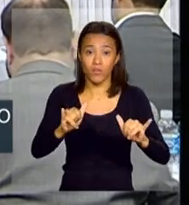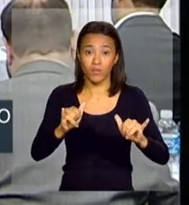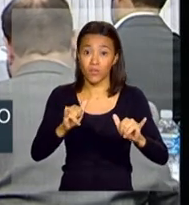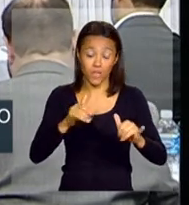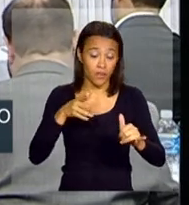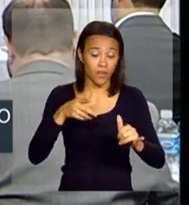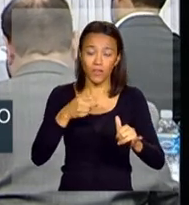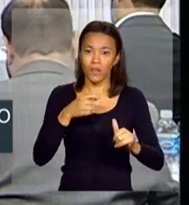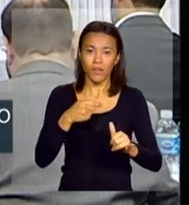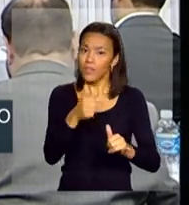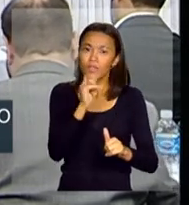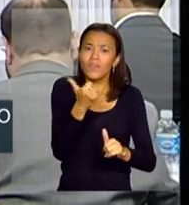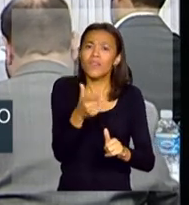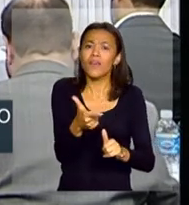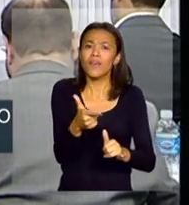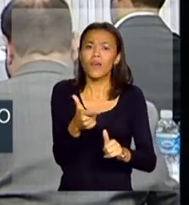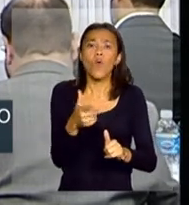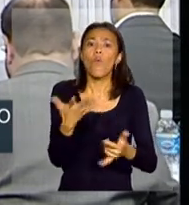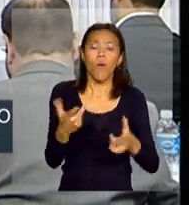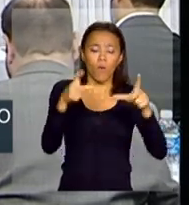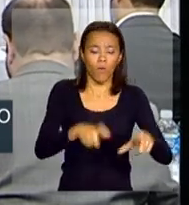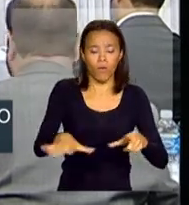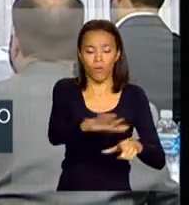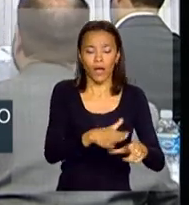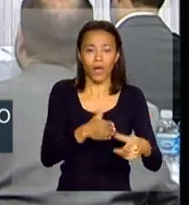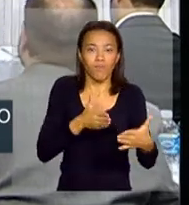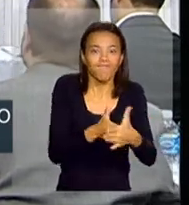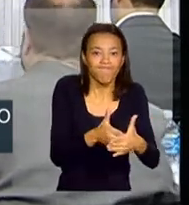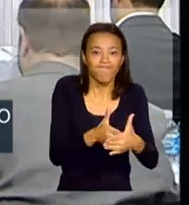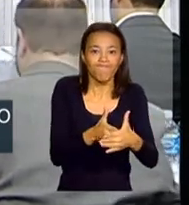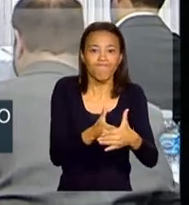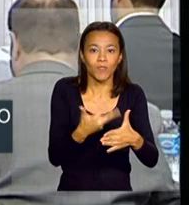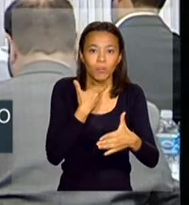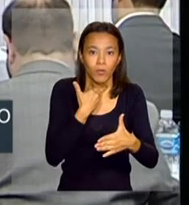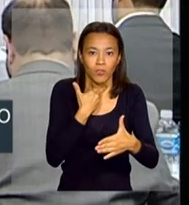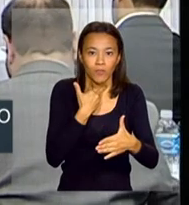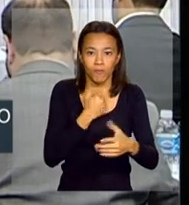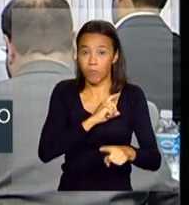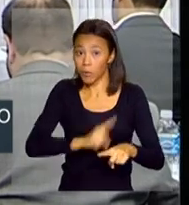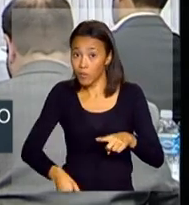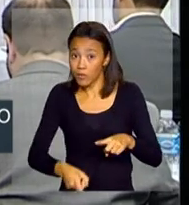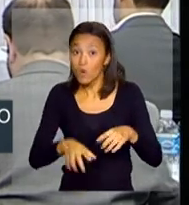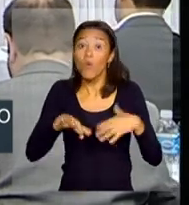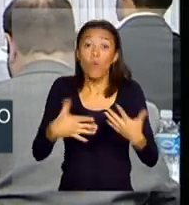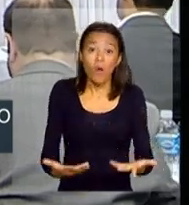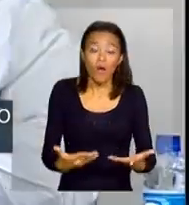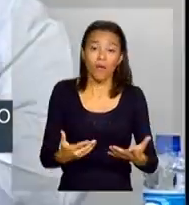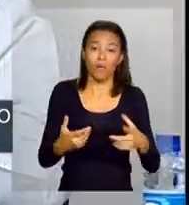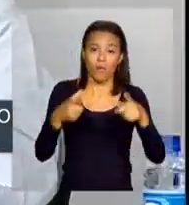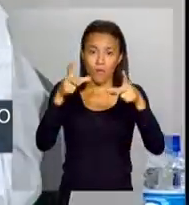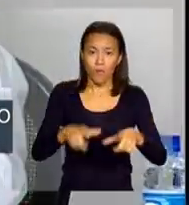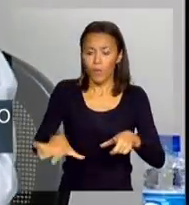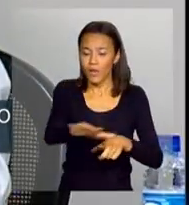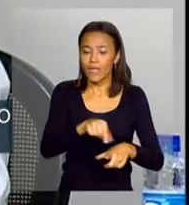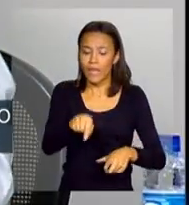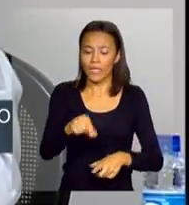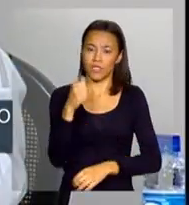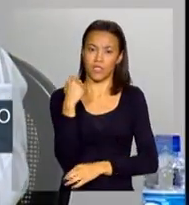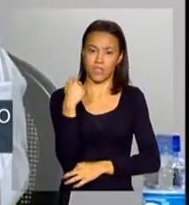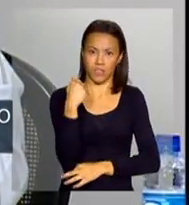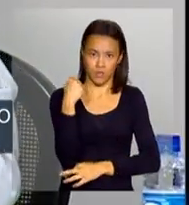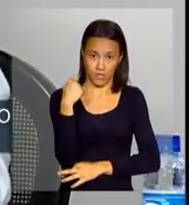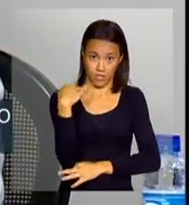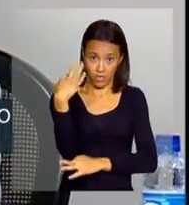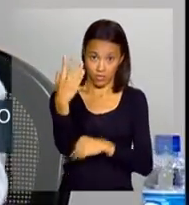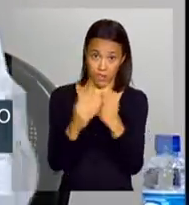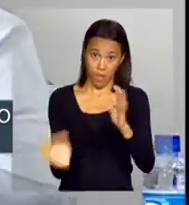embargadas? Quanto disso aí está embargado? Quanto desse desmatamento está fora, pelo menos no